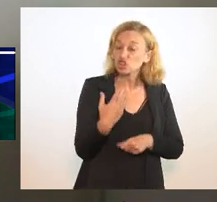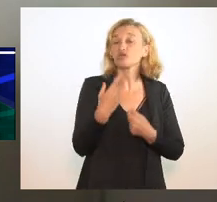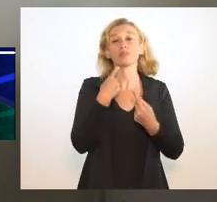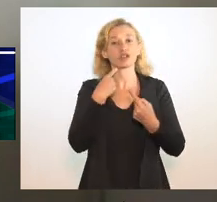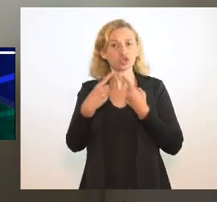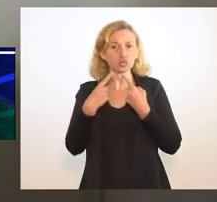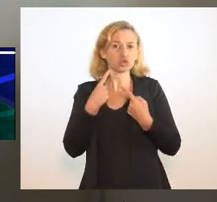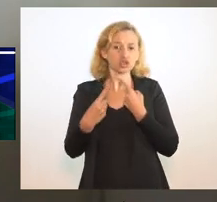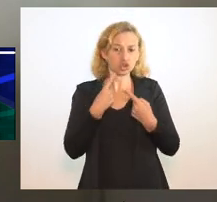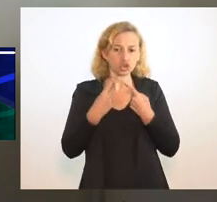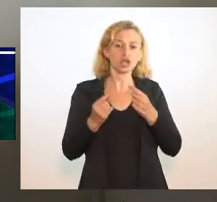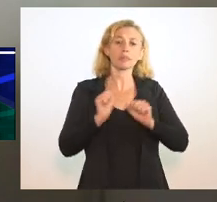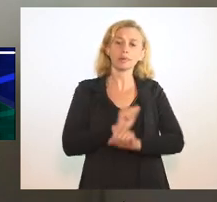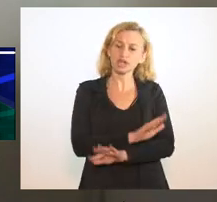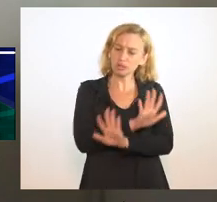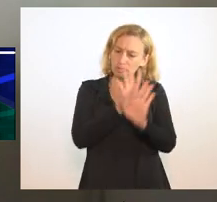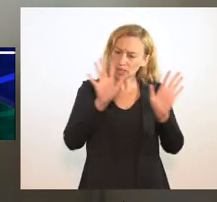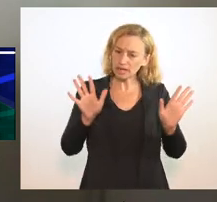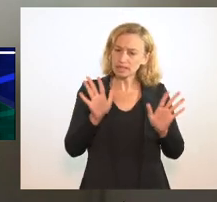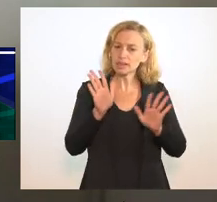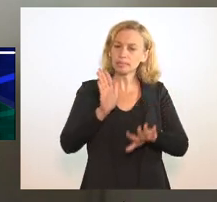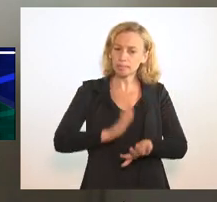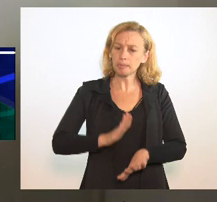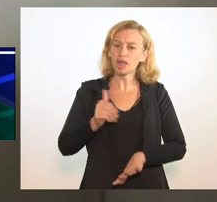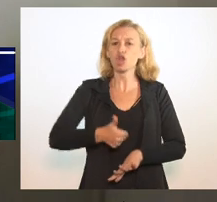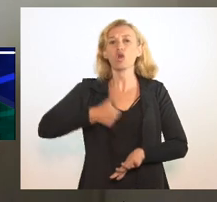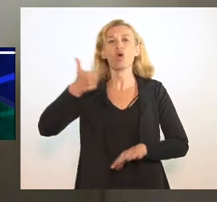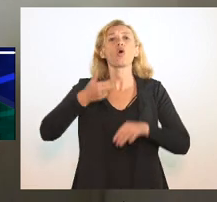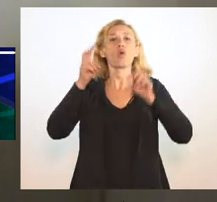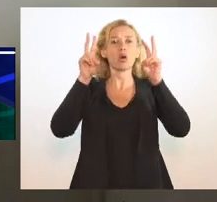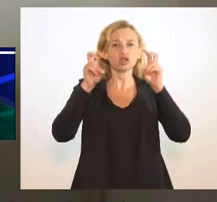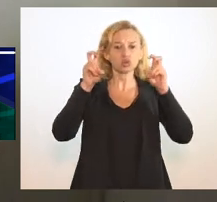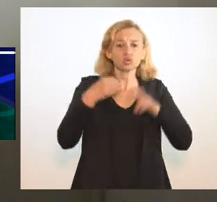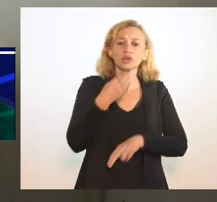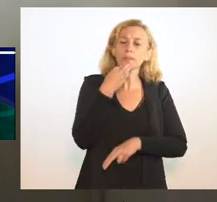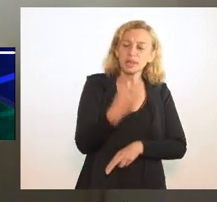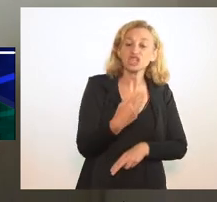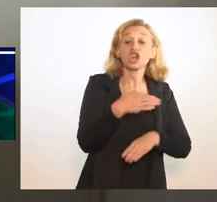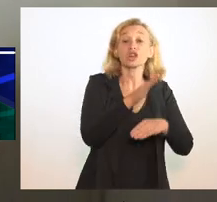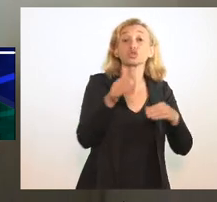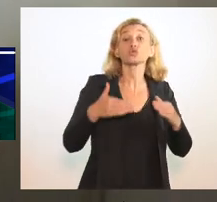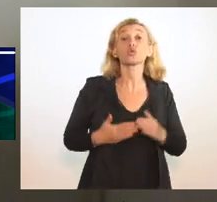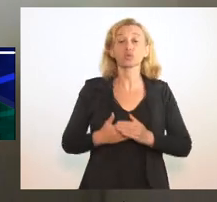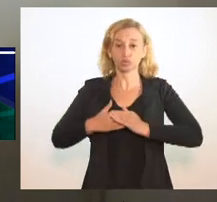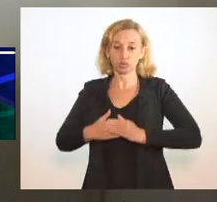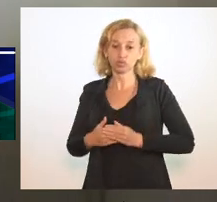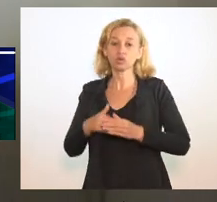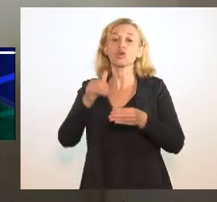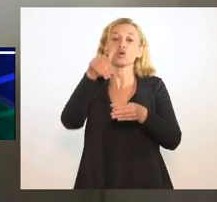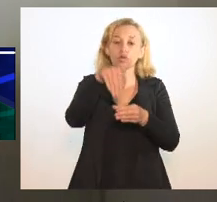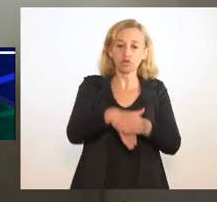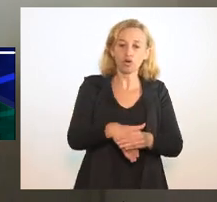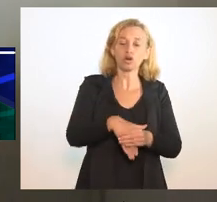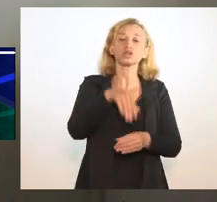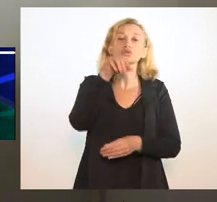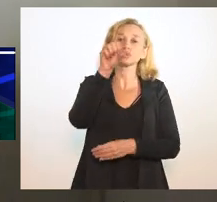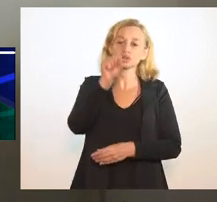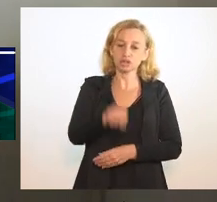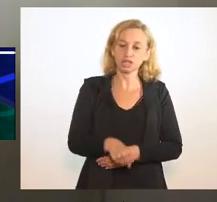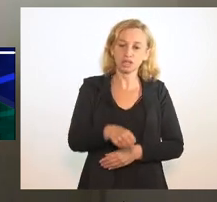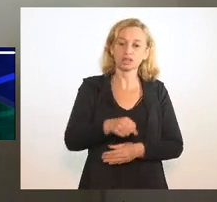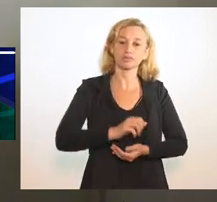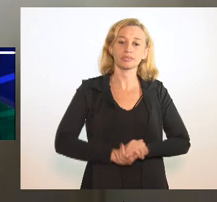discutir, para esclarecer a matéria e pedir a todos o voto